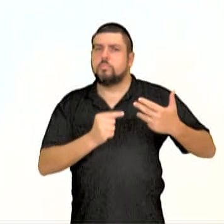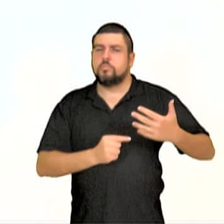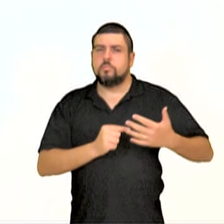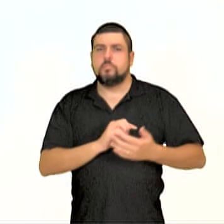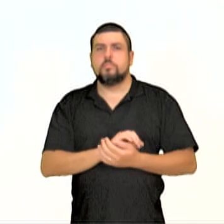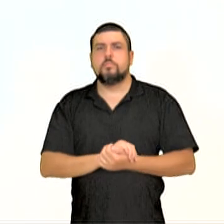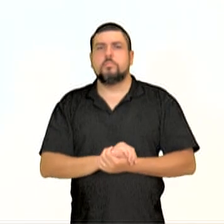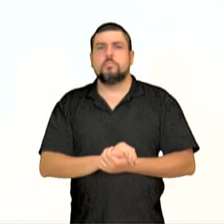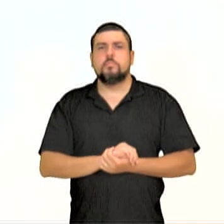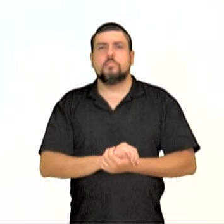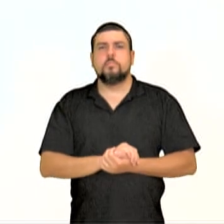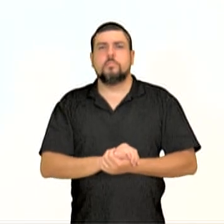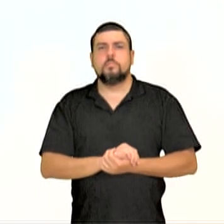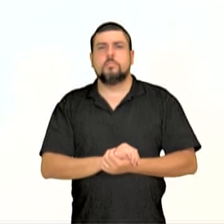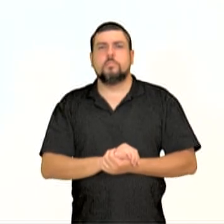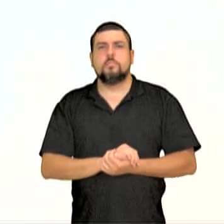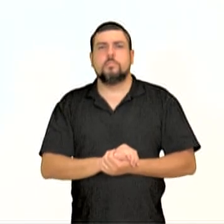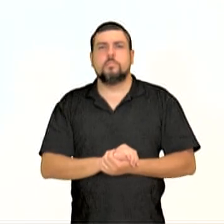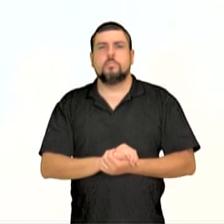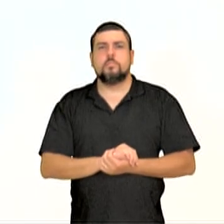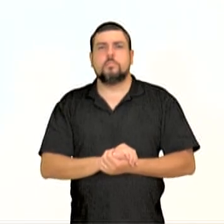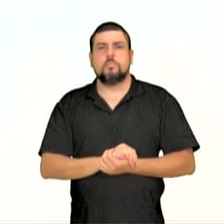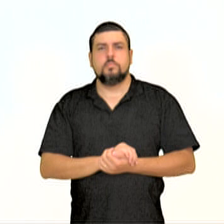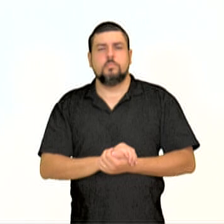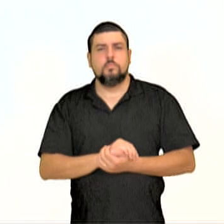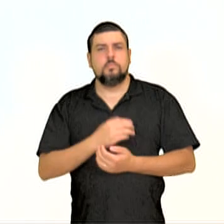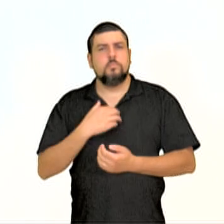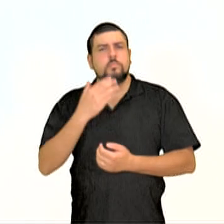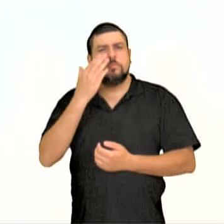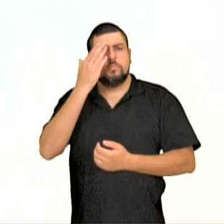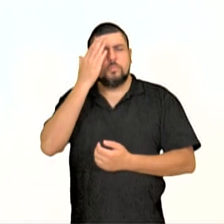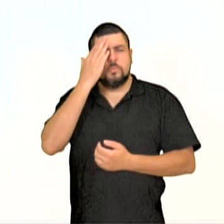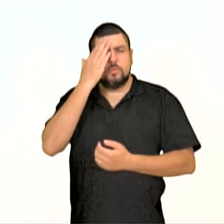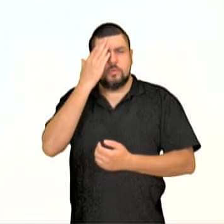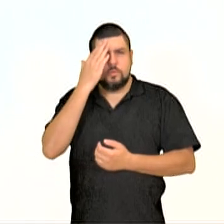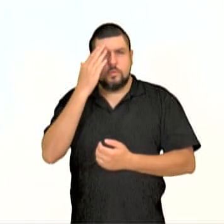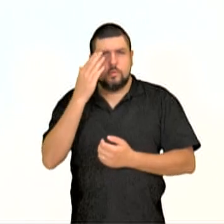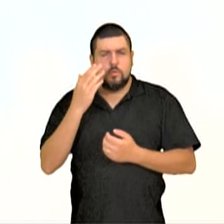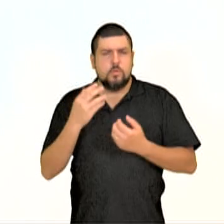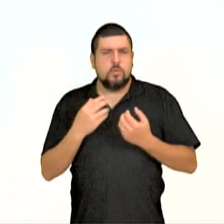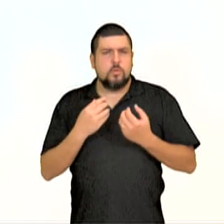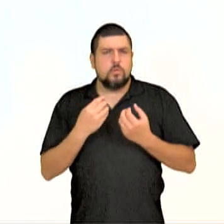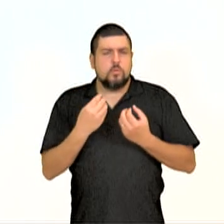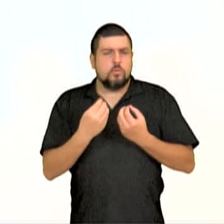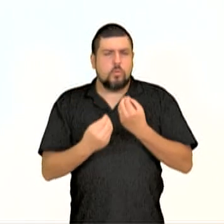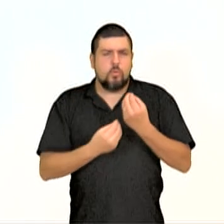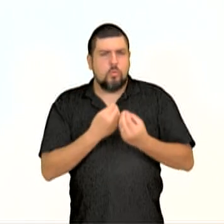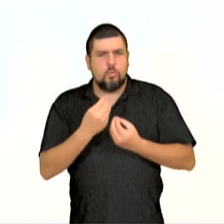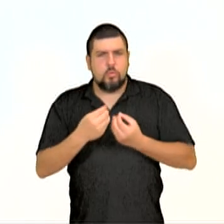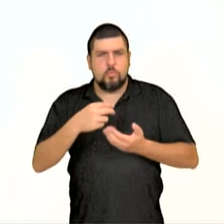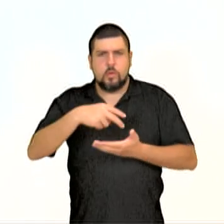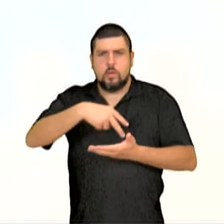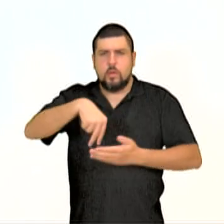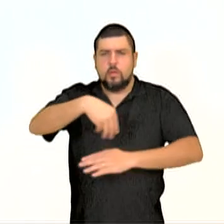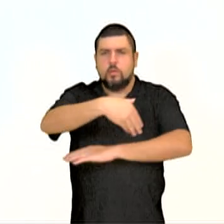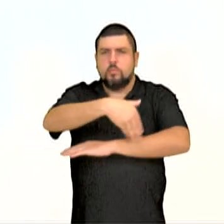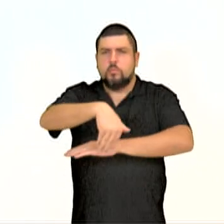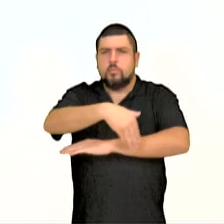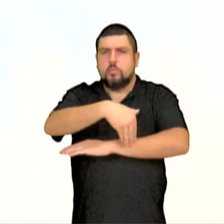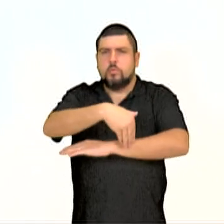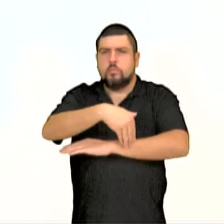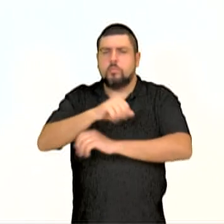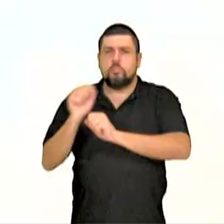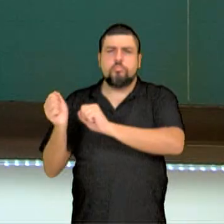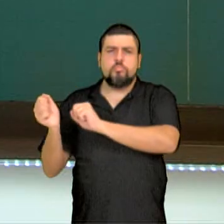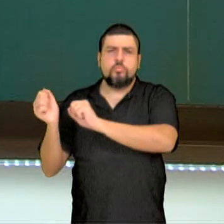deles. Você sabe como as danças de rua, como a dança de rua chegou aqui no Brasil?